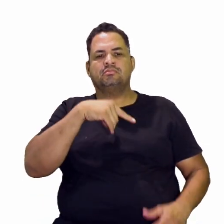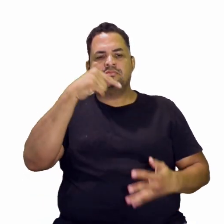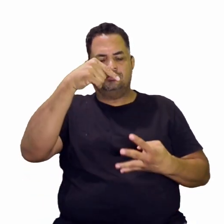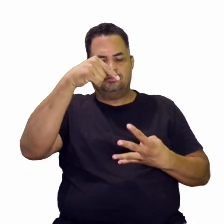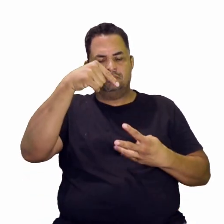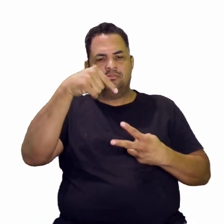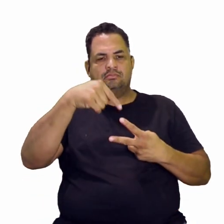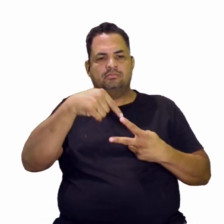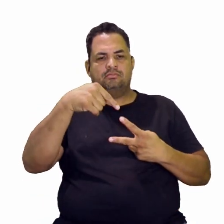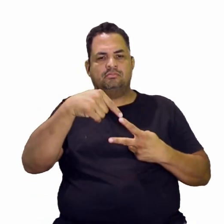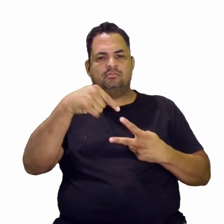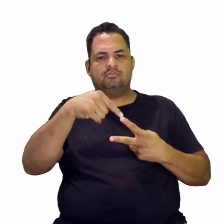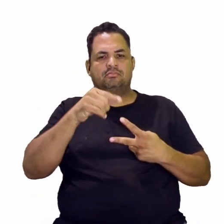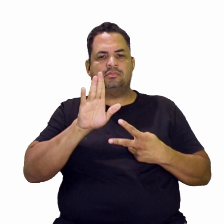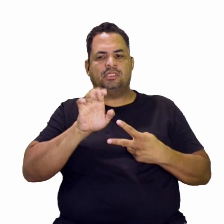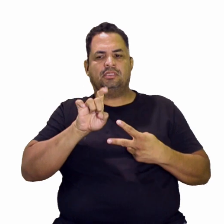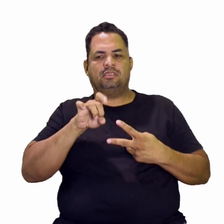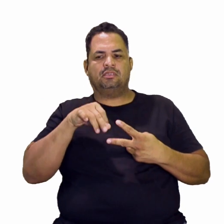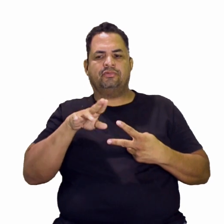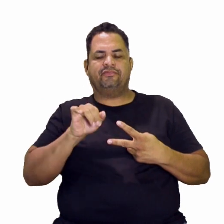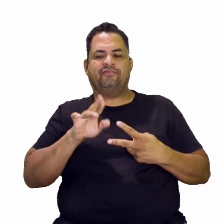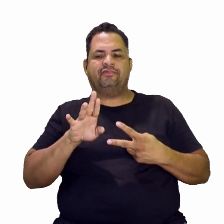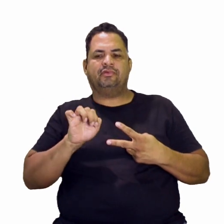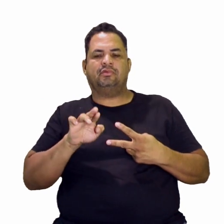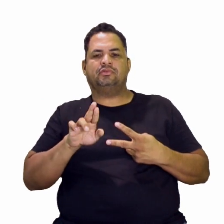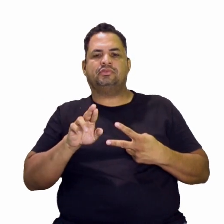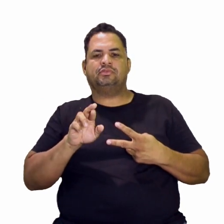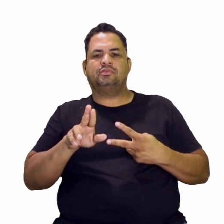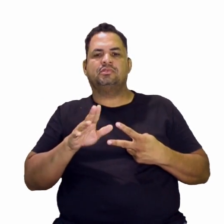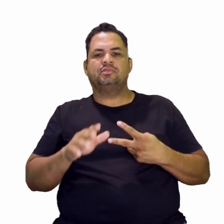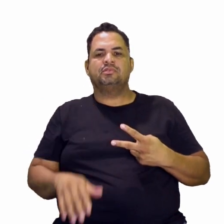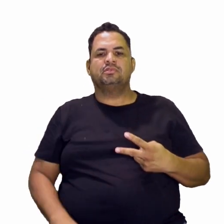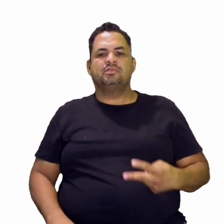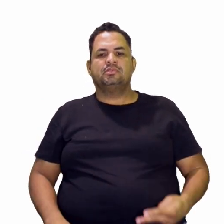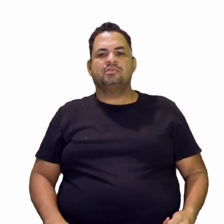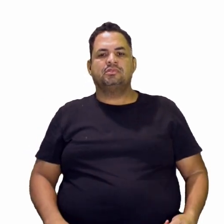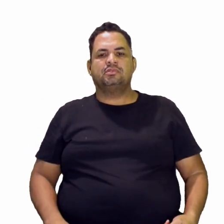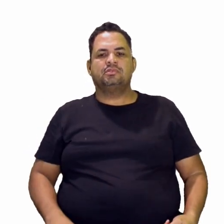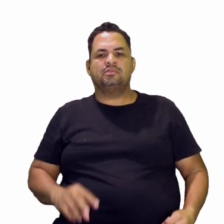ser adenovírus, ou também chamados de vírus de